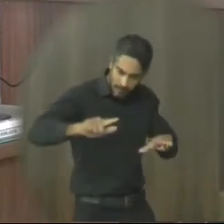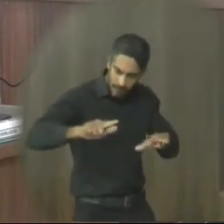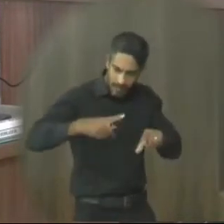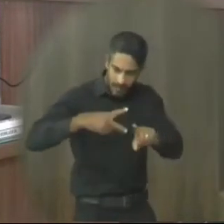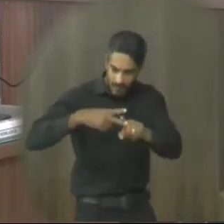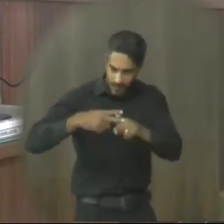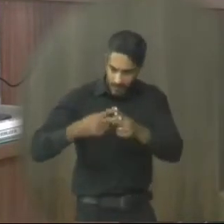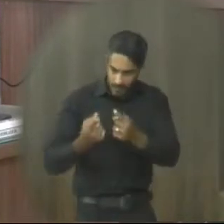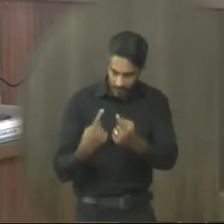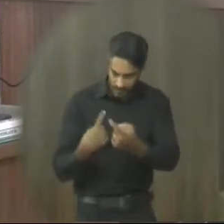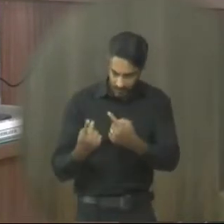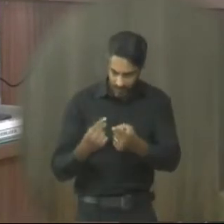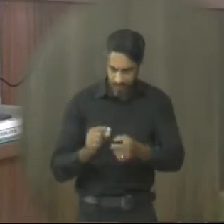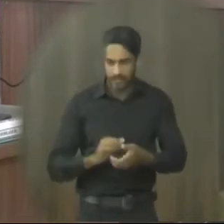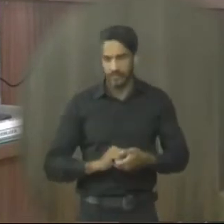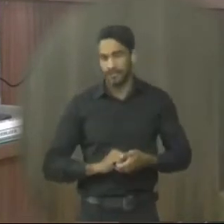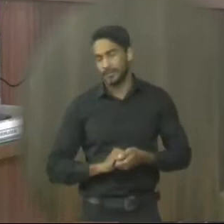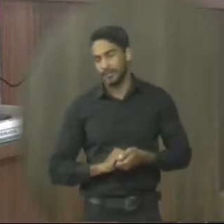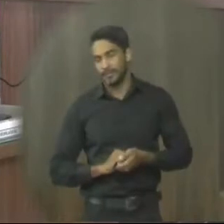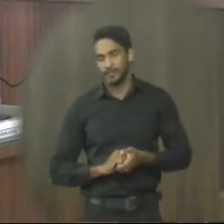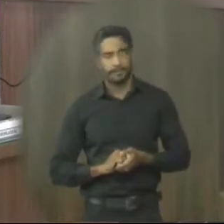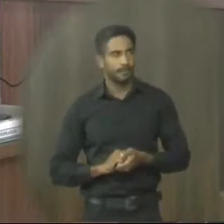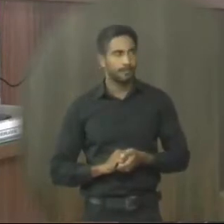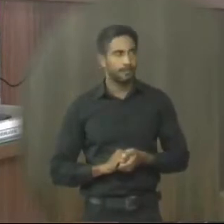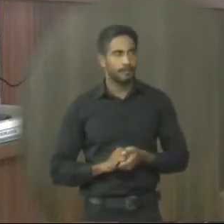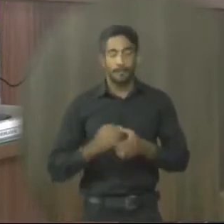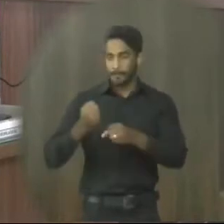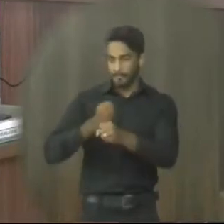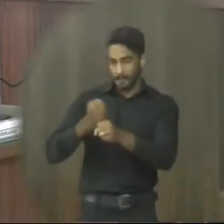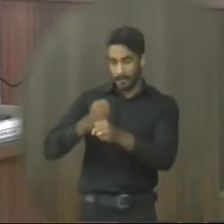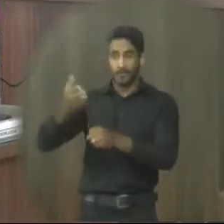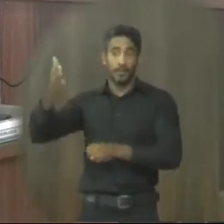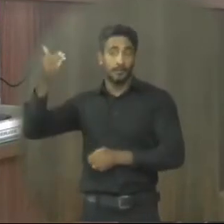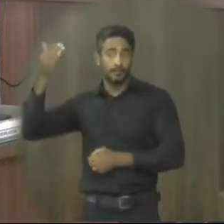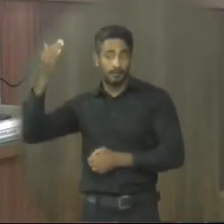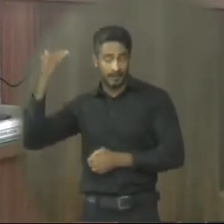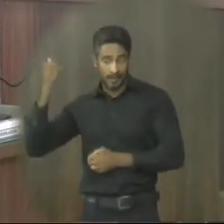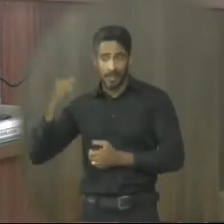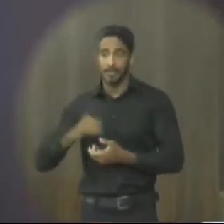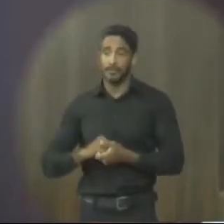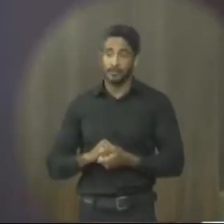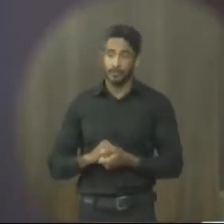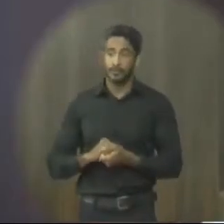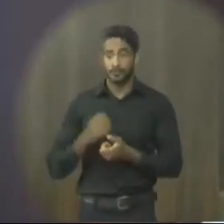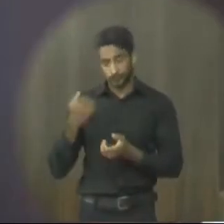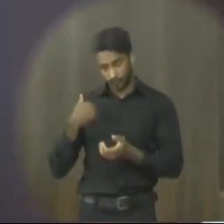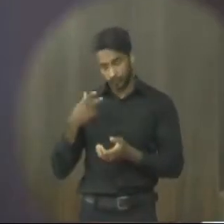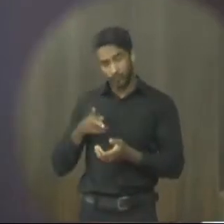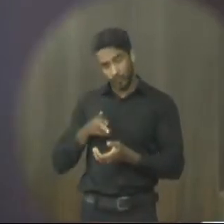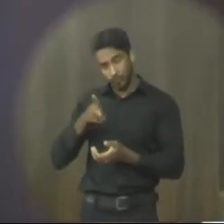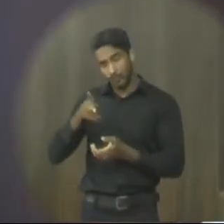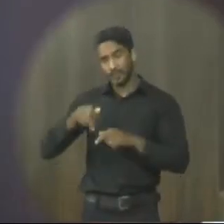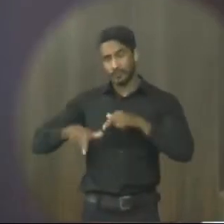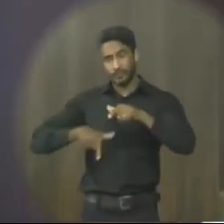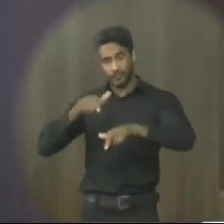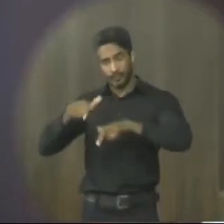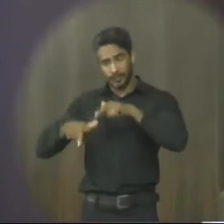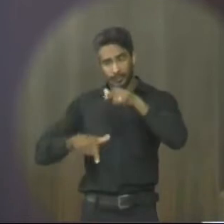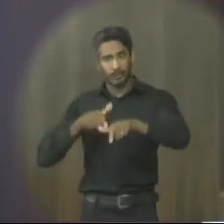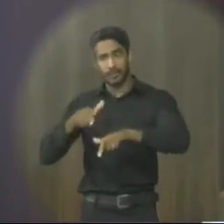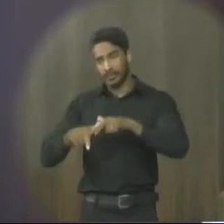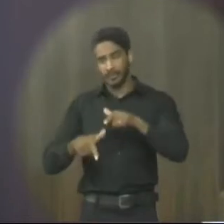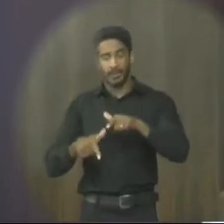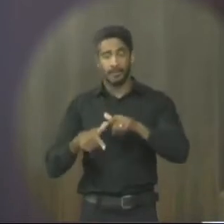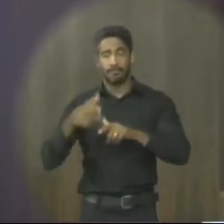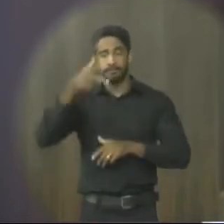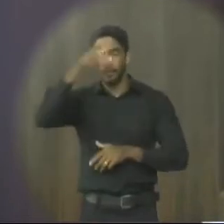pavimentações é, desde o ano passado, né, que nós assumimos, nós temos feito, né, o prefeito